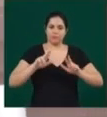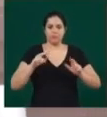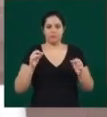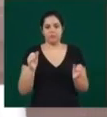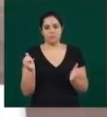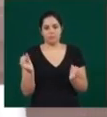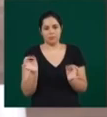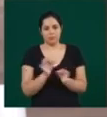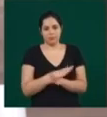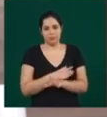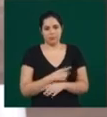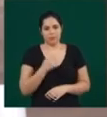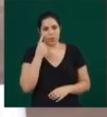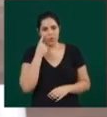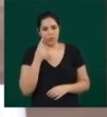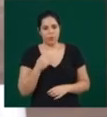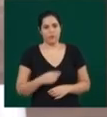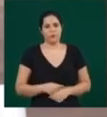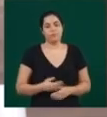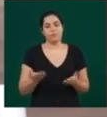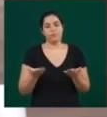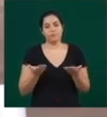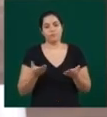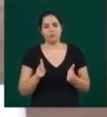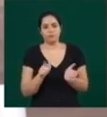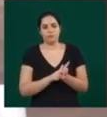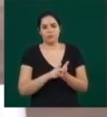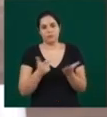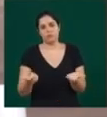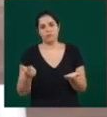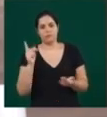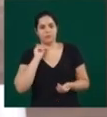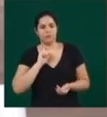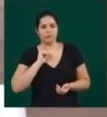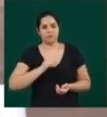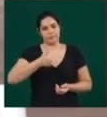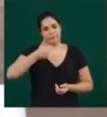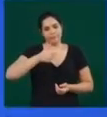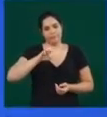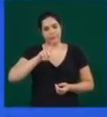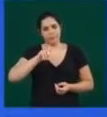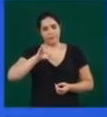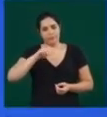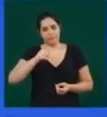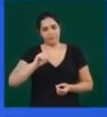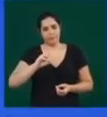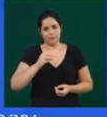termina aqui. Você acompanha mais notícias no Jornal Minas, segunda edição. Uma boa noite, até amanhã.